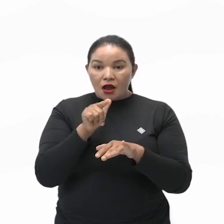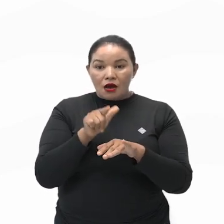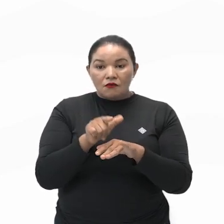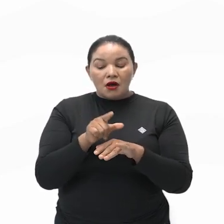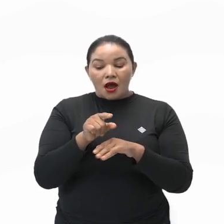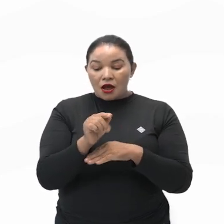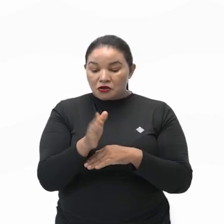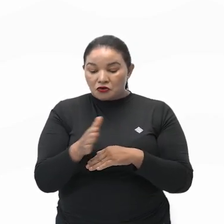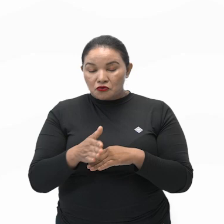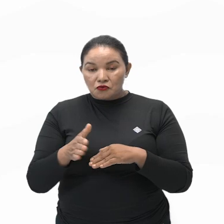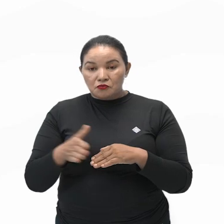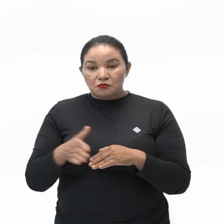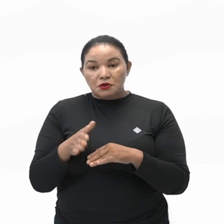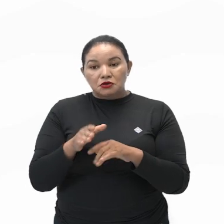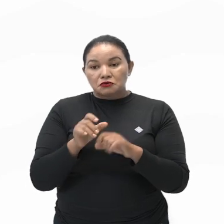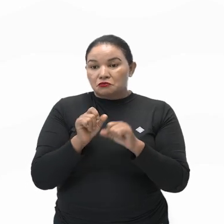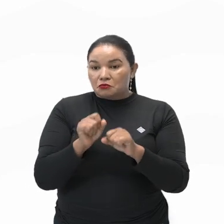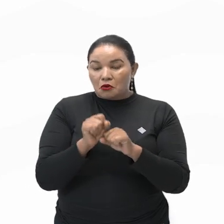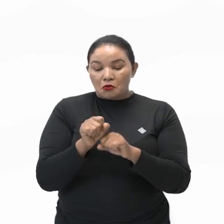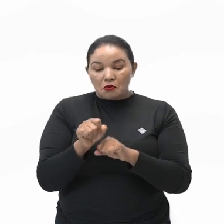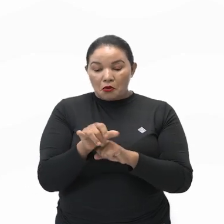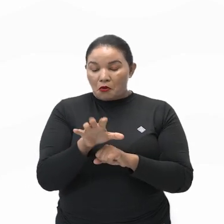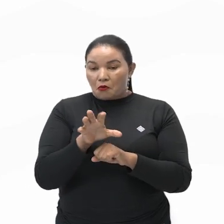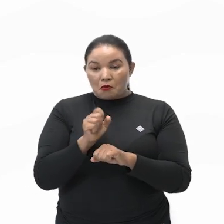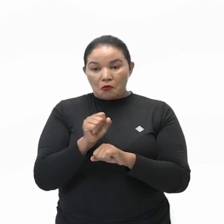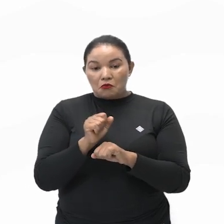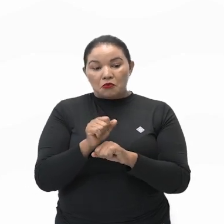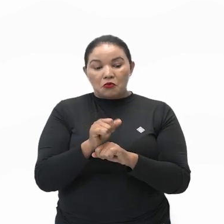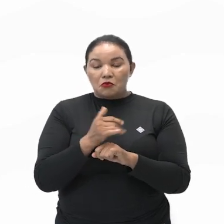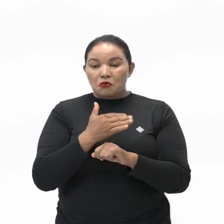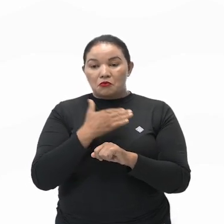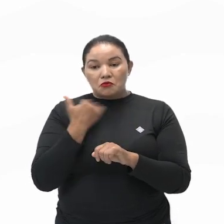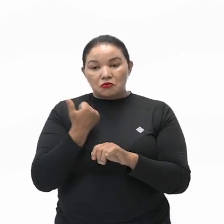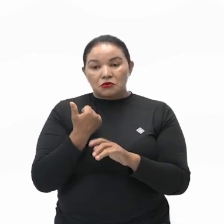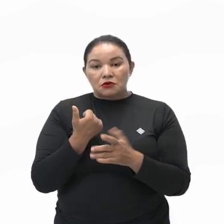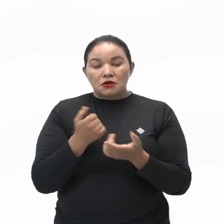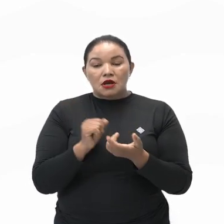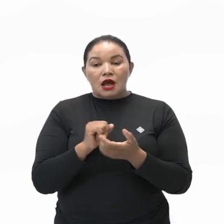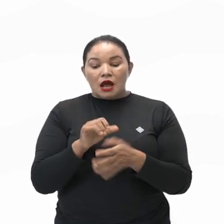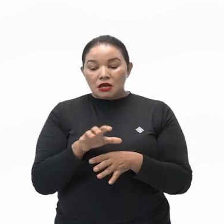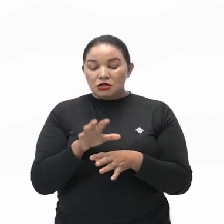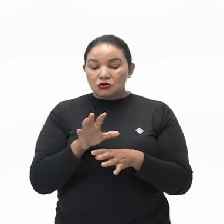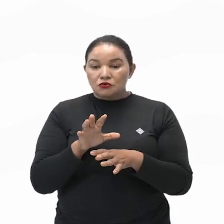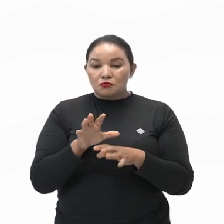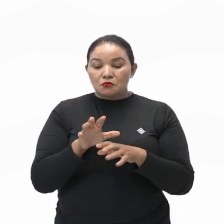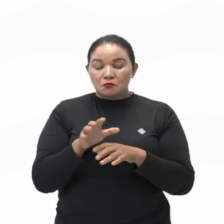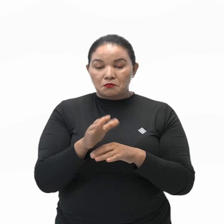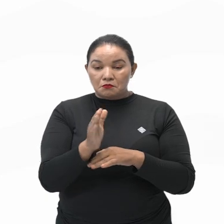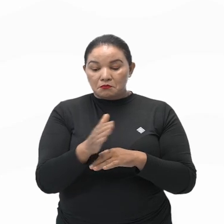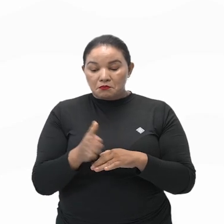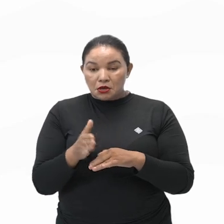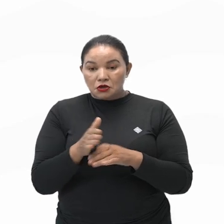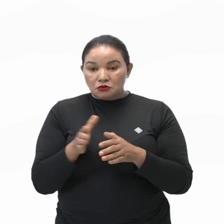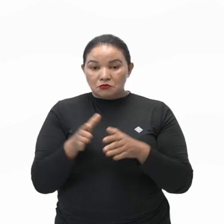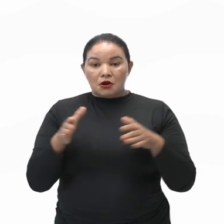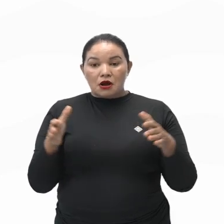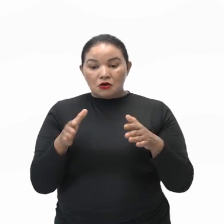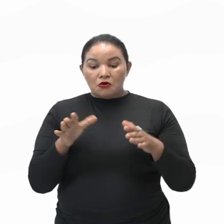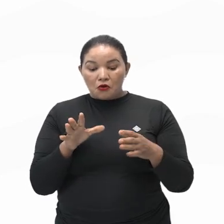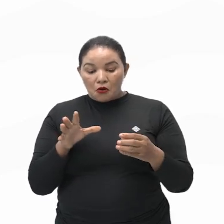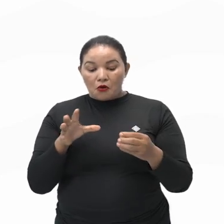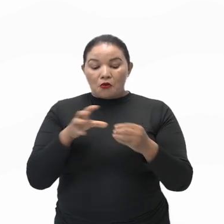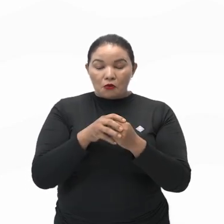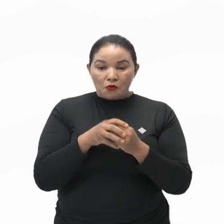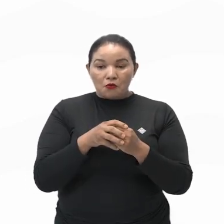peixes ali vão estar sendo contaminados e os peixinhos são comidos por peixes maiores e aí a gente come esses peixes maiores e nós